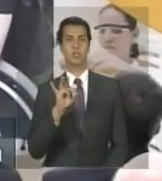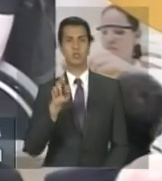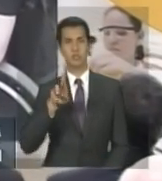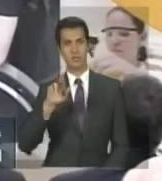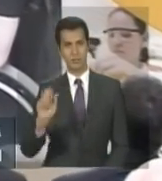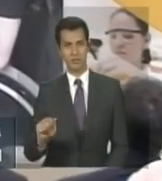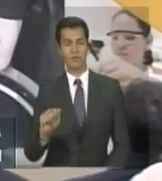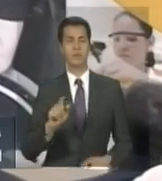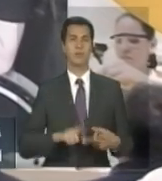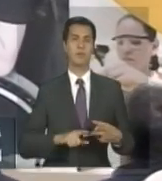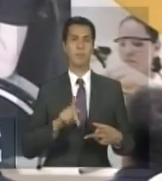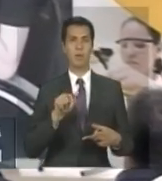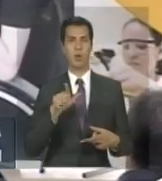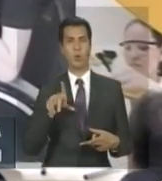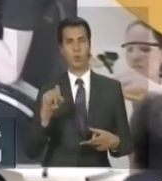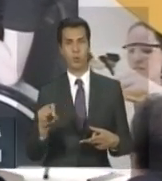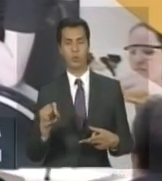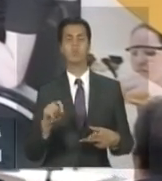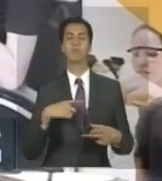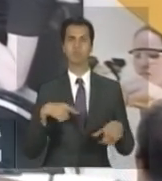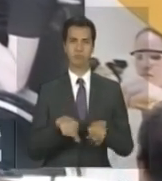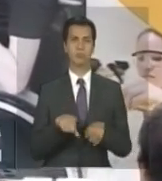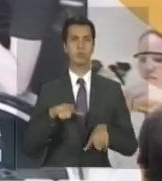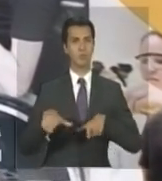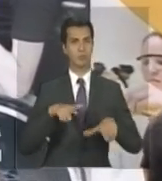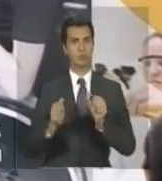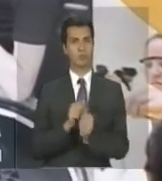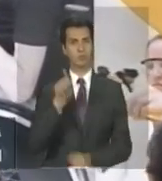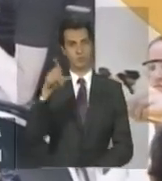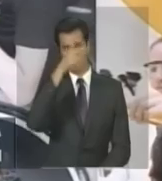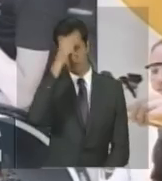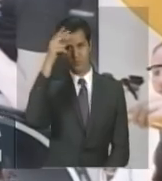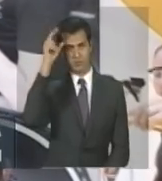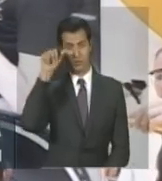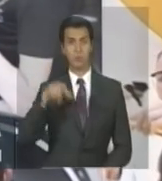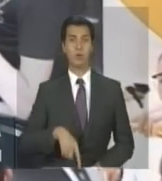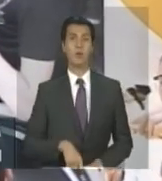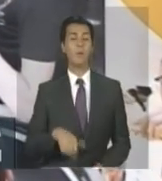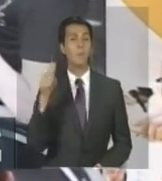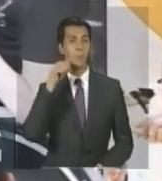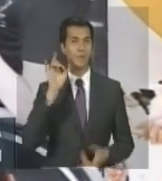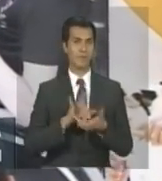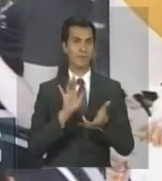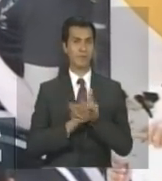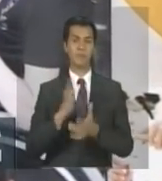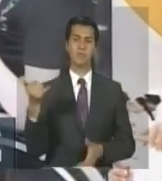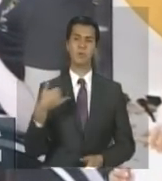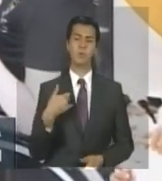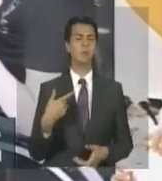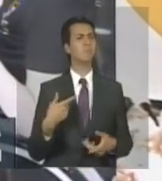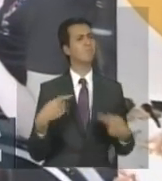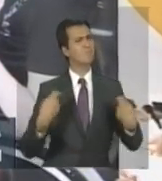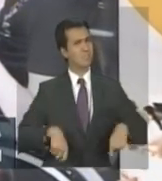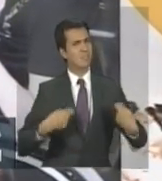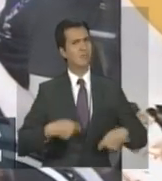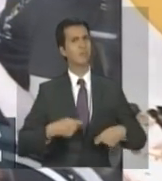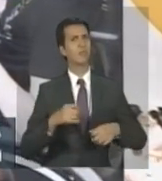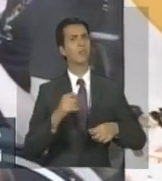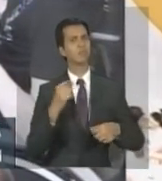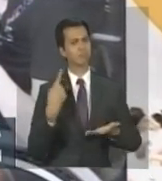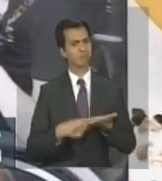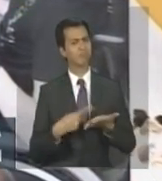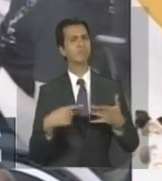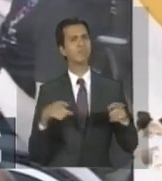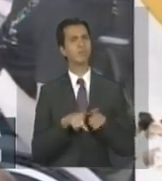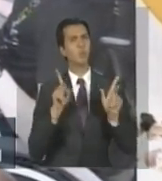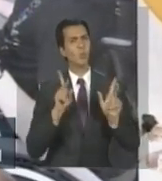administração. E ela me dizia, por que nós não trazemos esse programa para o governo federal? E eu dizia,